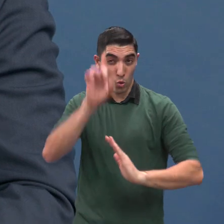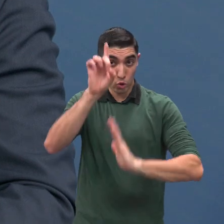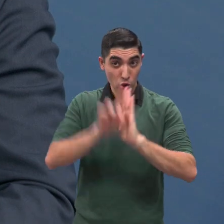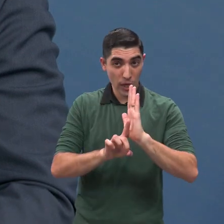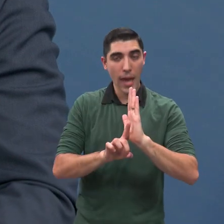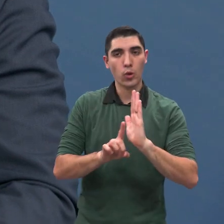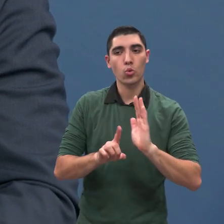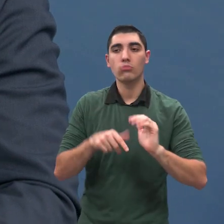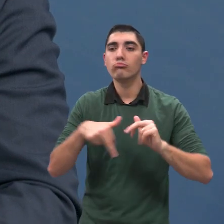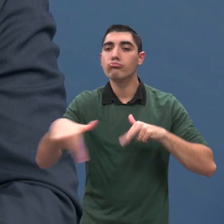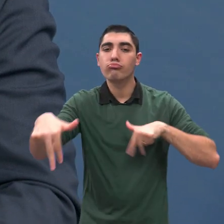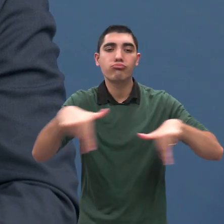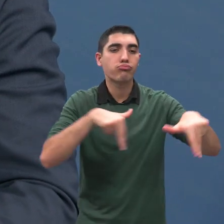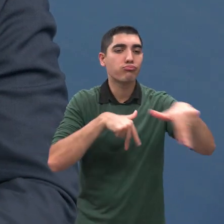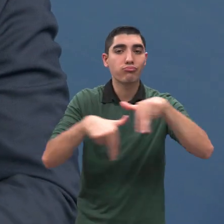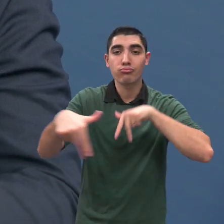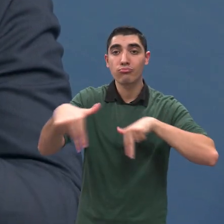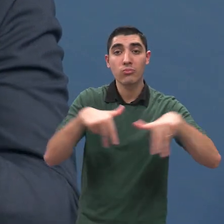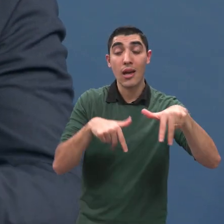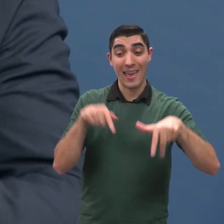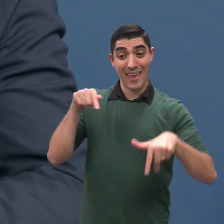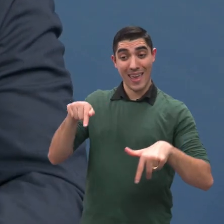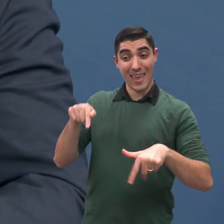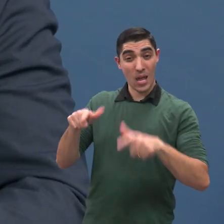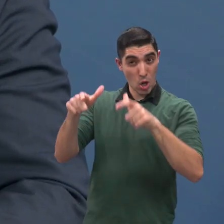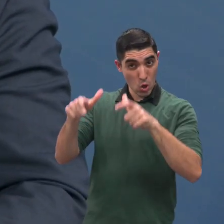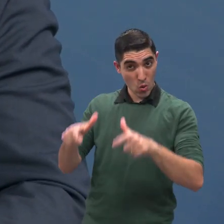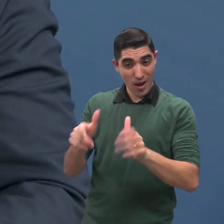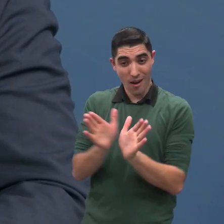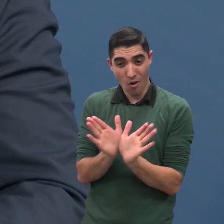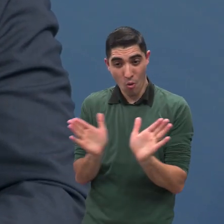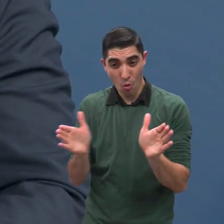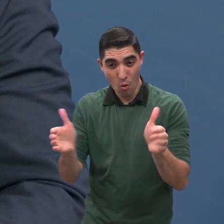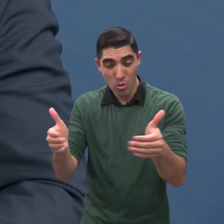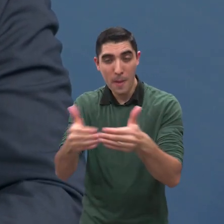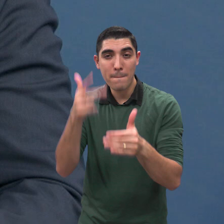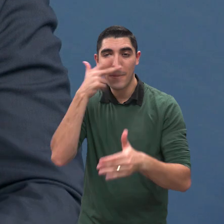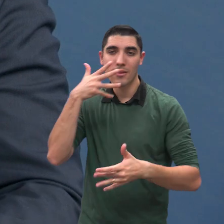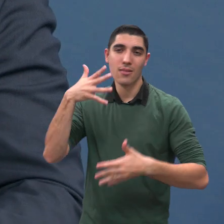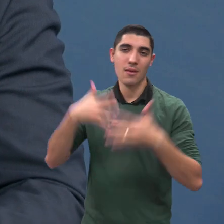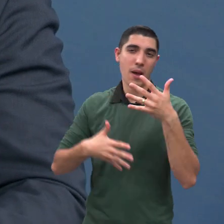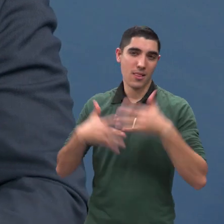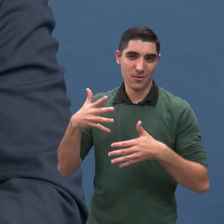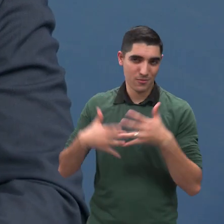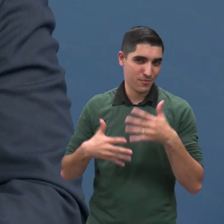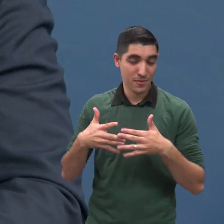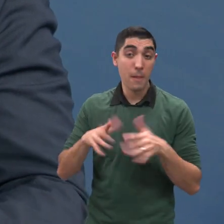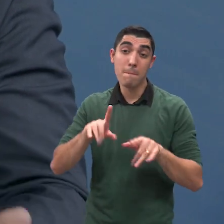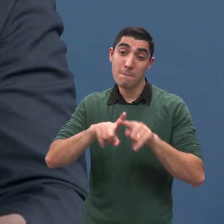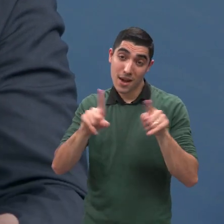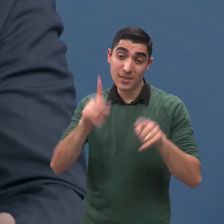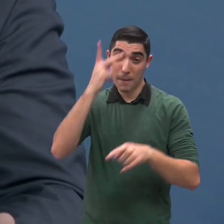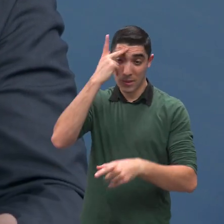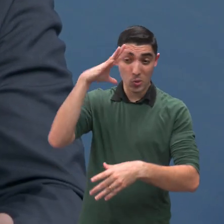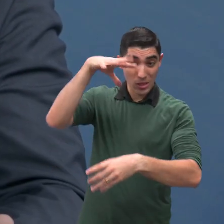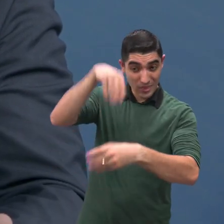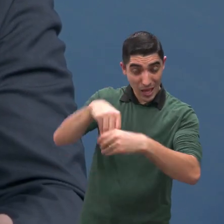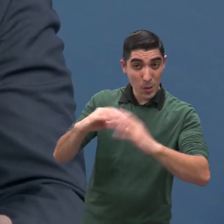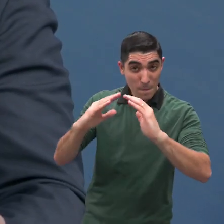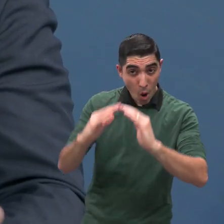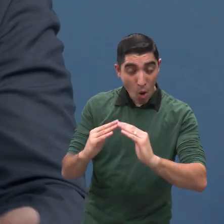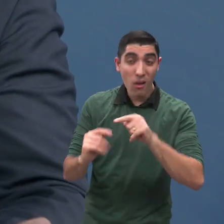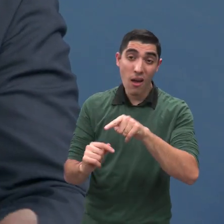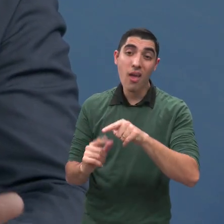O condomínio acaba dificultando esse ir e vir, né? Mas ele, por outro lado, ele garante segurança para quem está